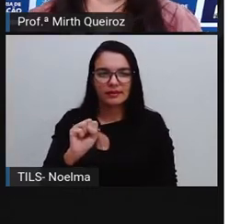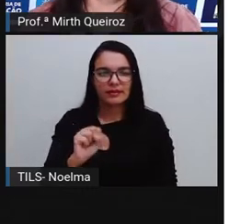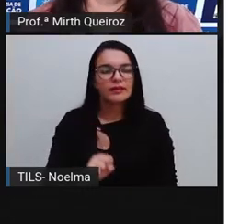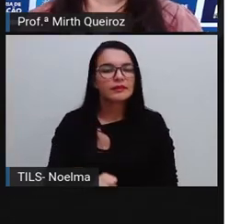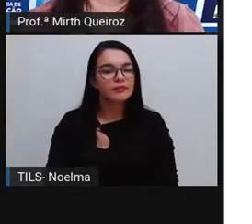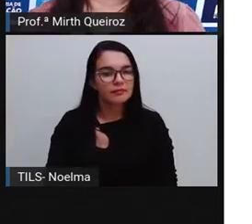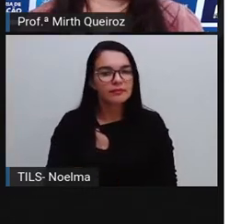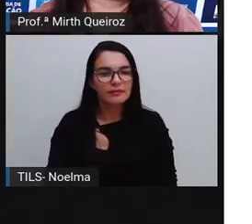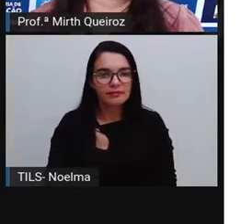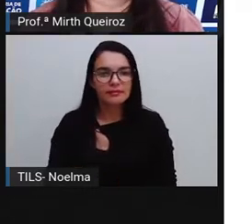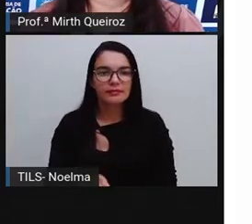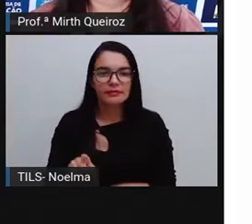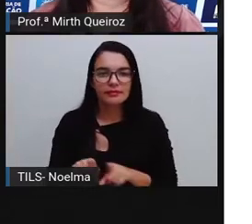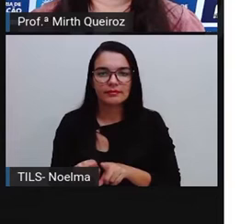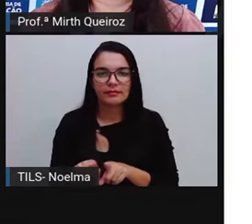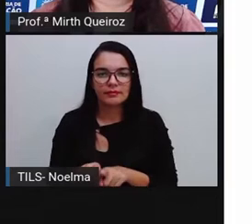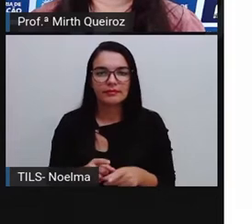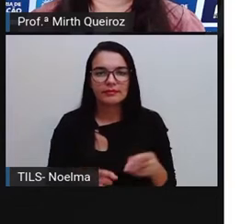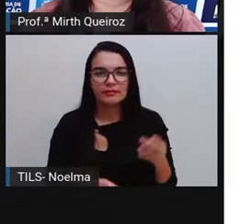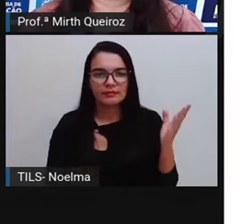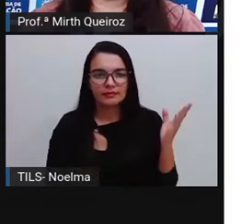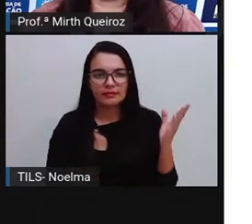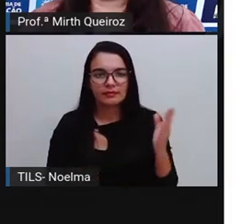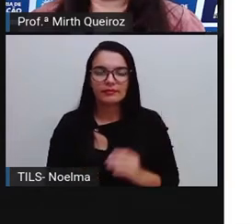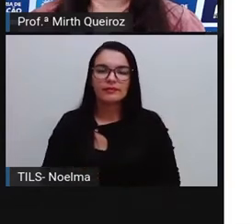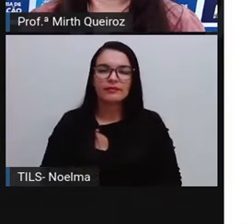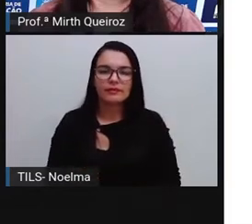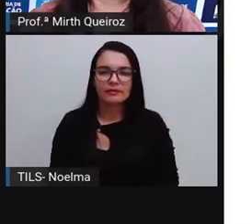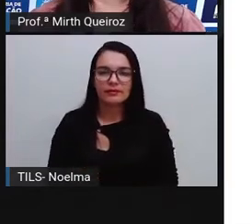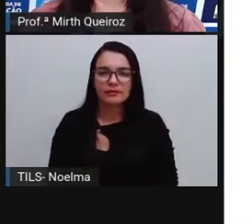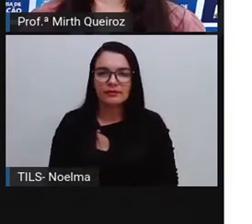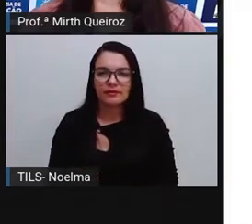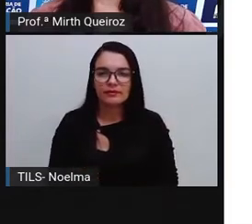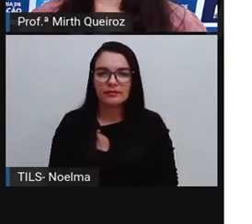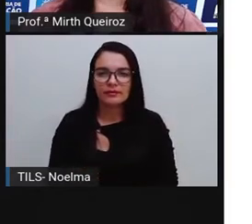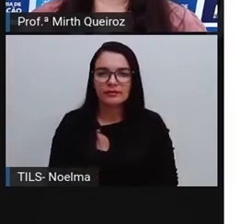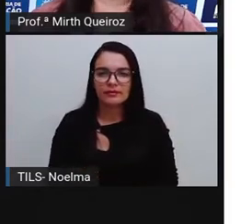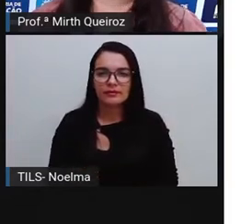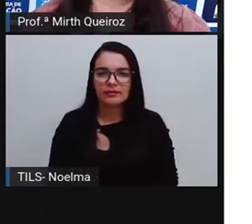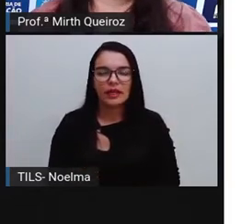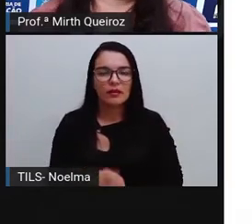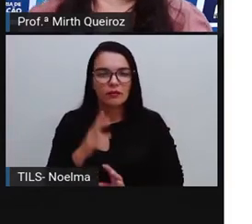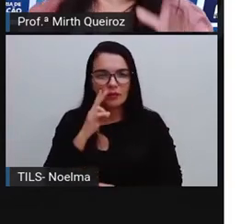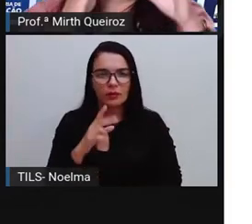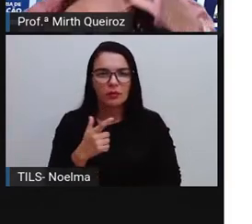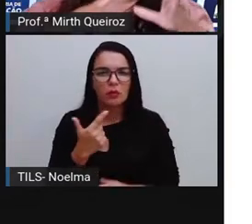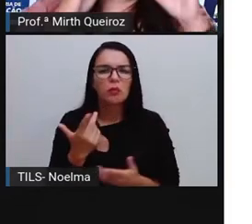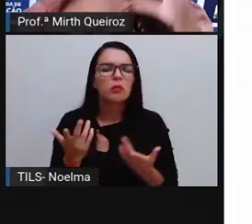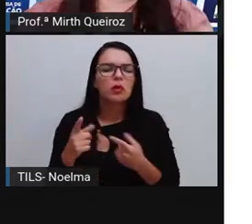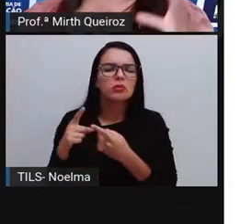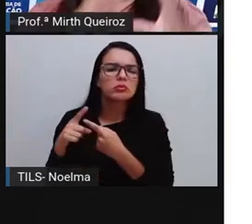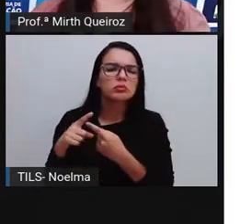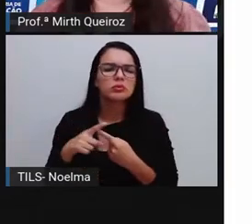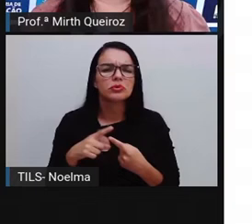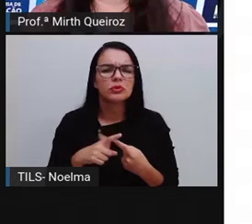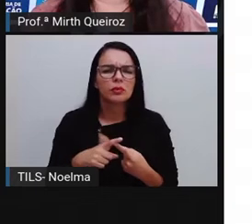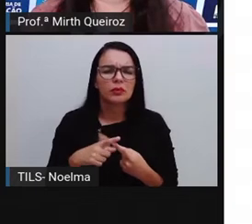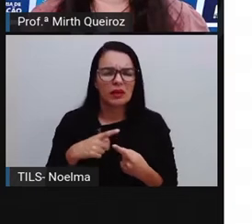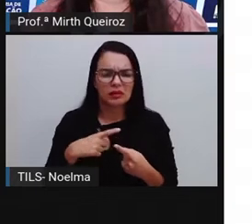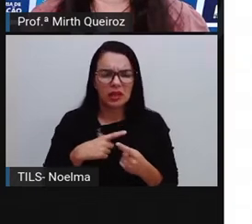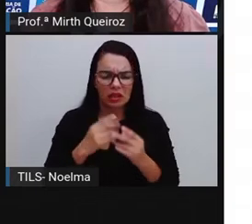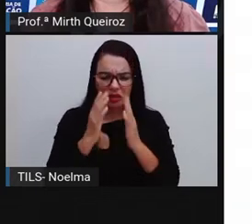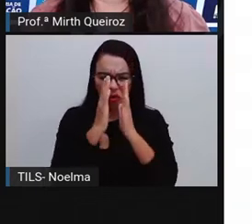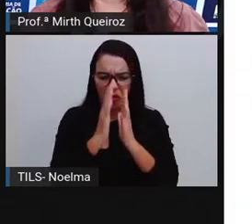De linhas, não é, né? Não apresenta aí a linha. Coluna também não é, a gente não tem aquelas barrinhas na vertical,